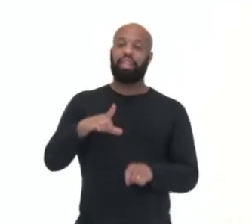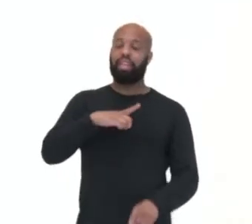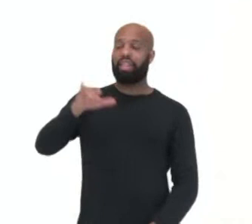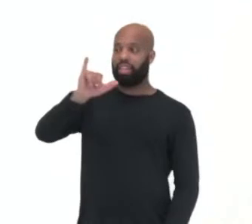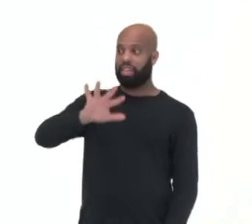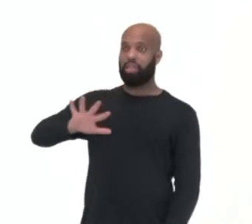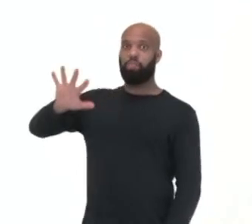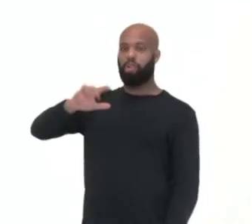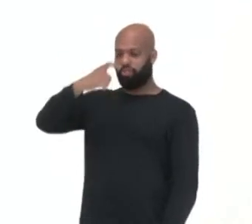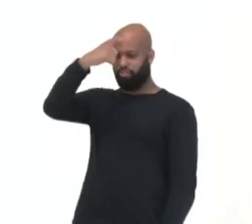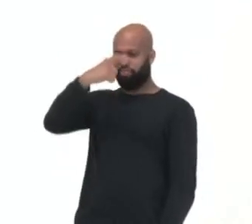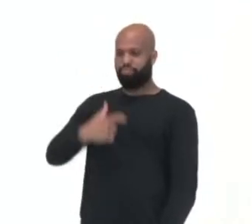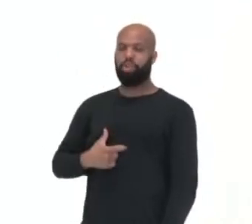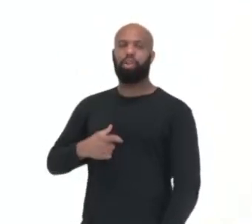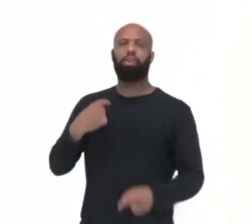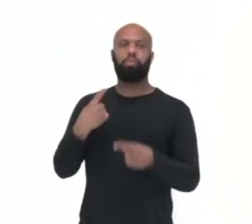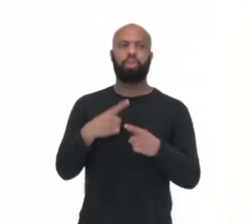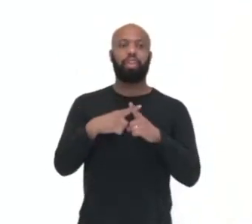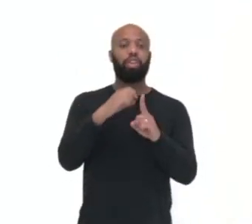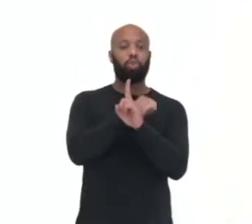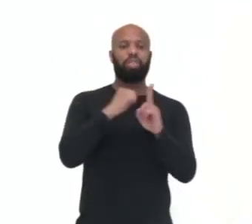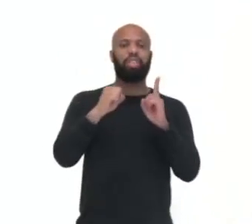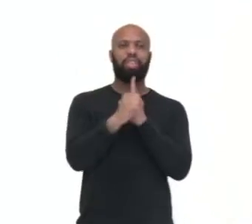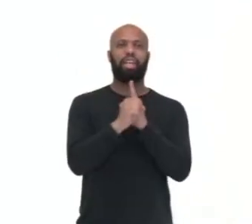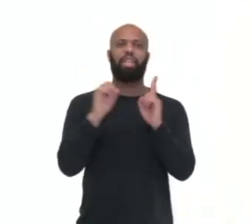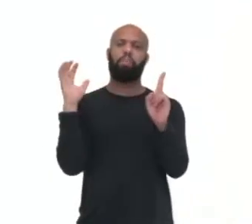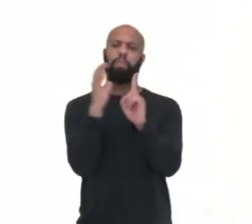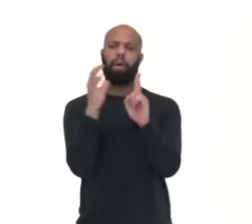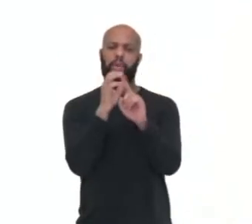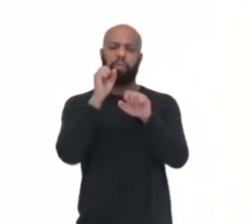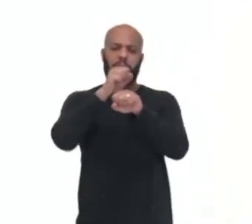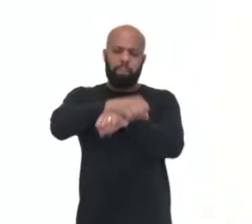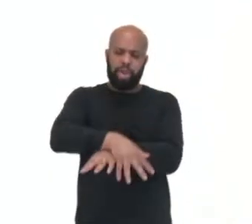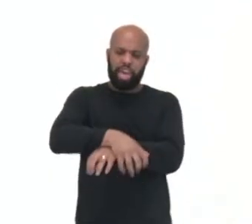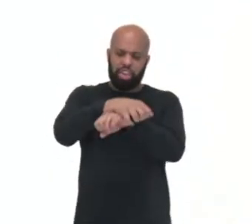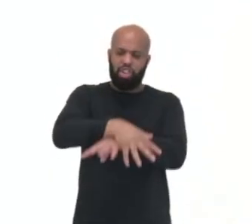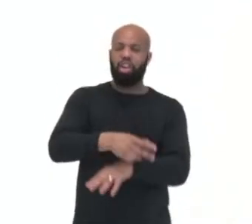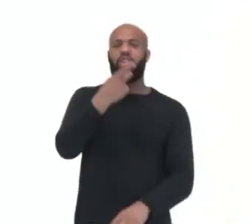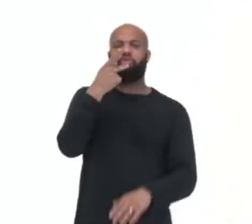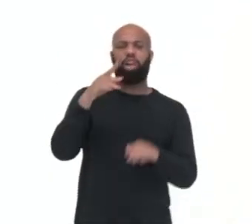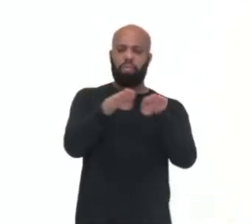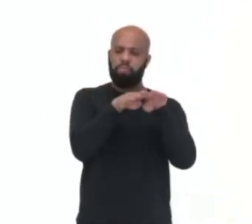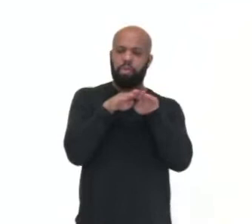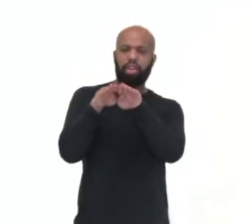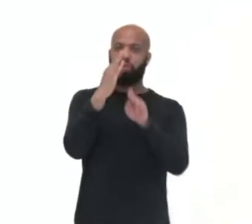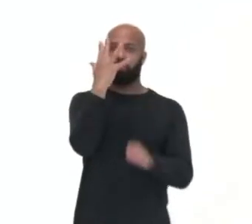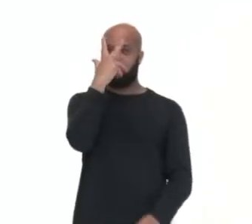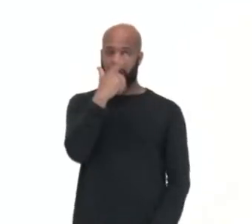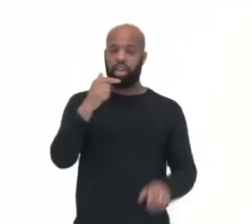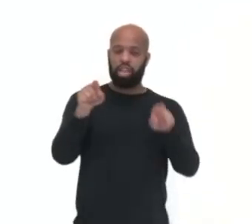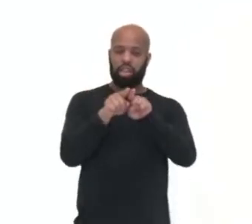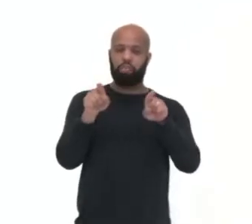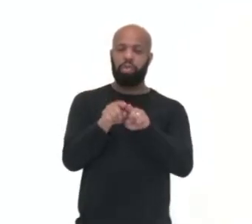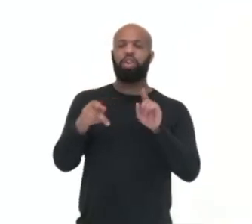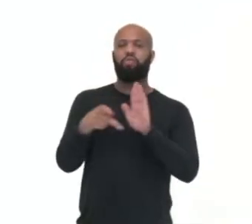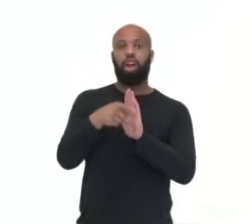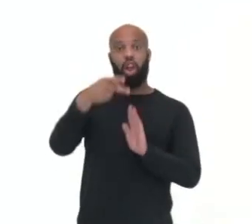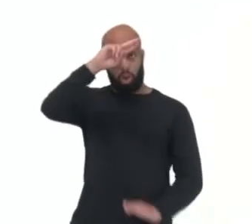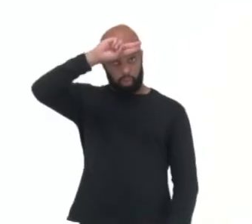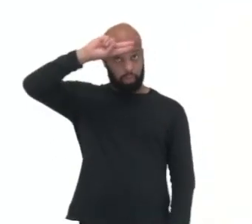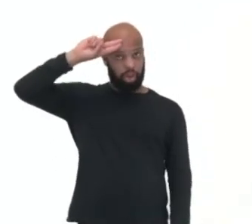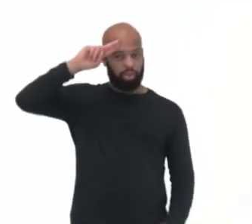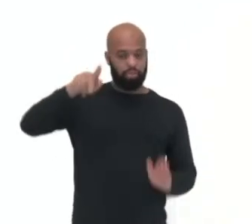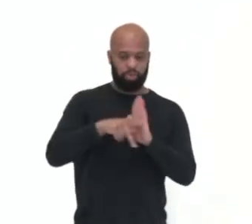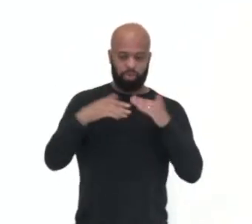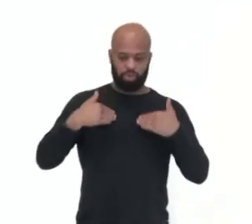autoimagem numa sociedade influenciada pela mídia, que dita o padrão de beleza, rotula os corpos, prejudica a